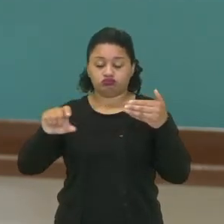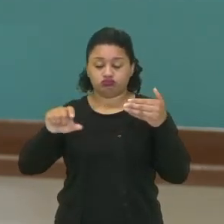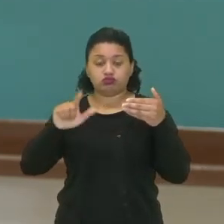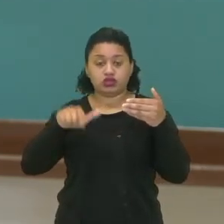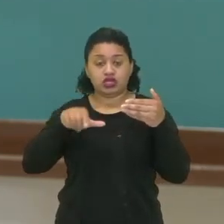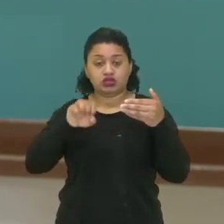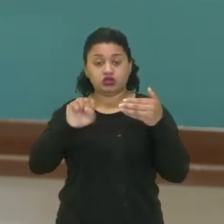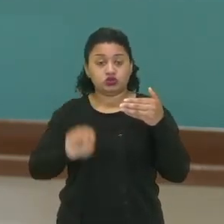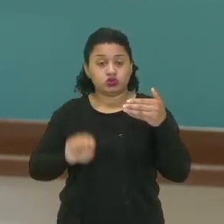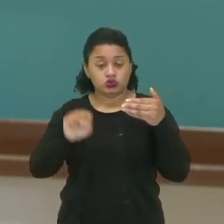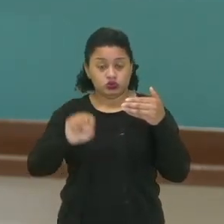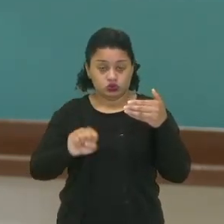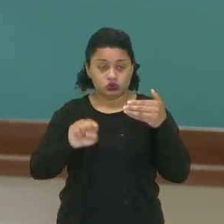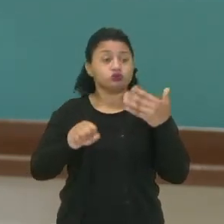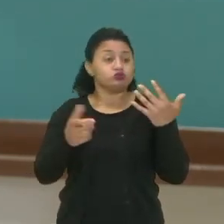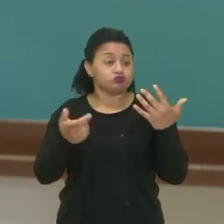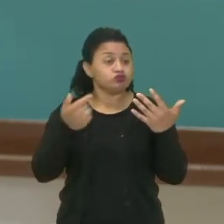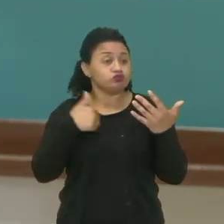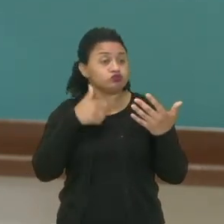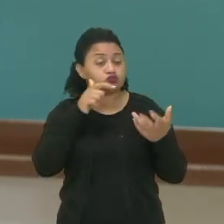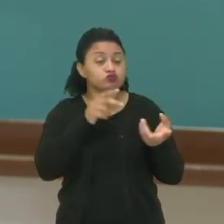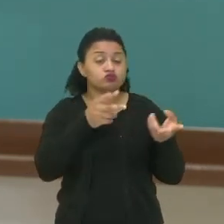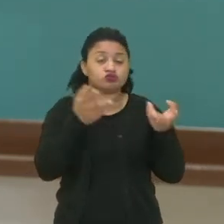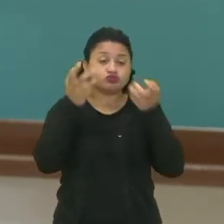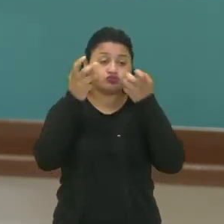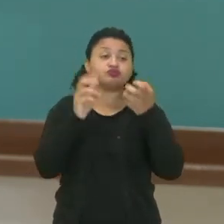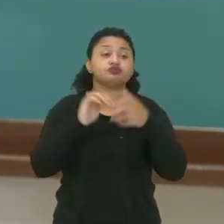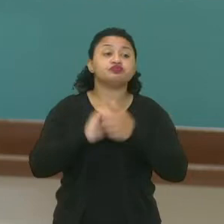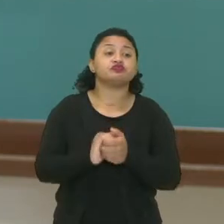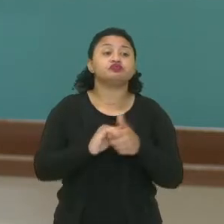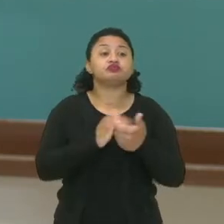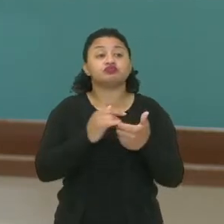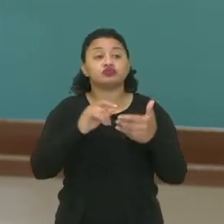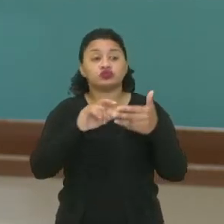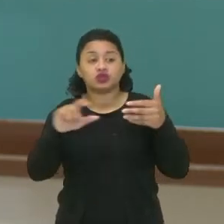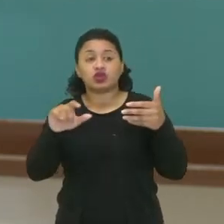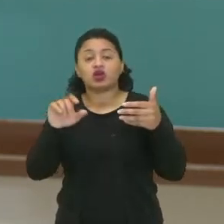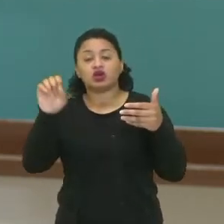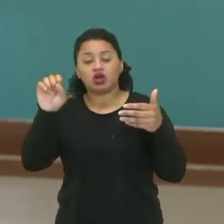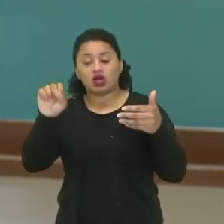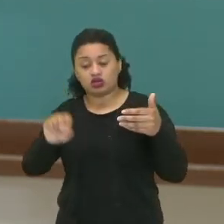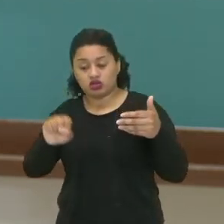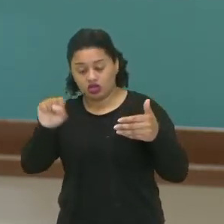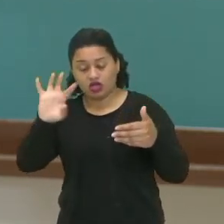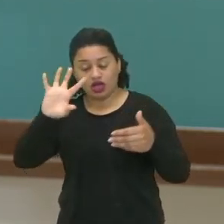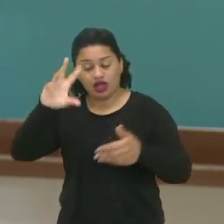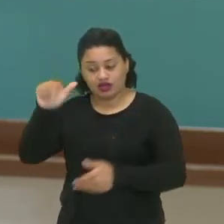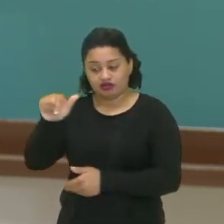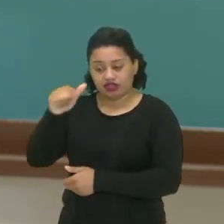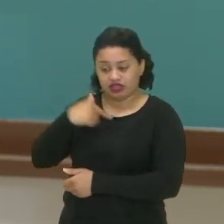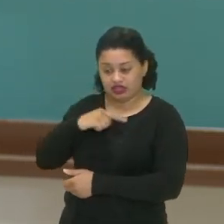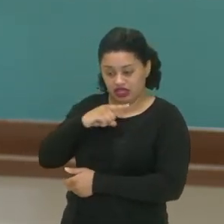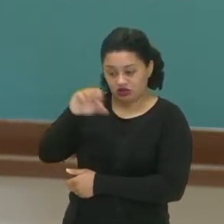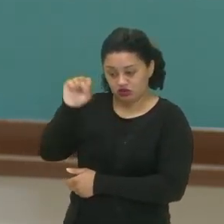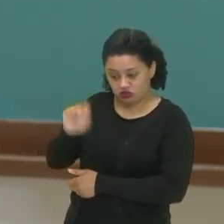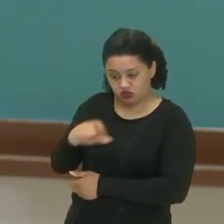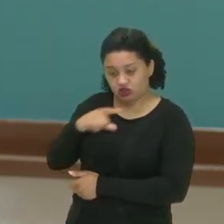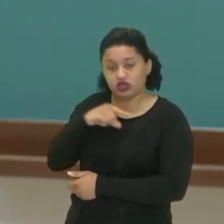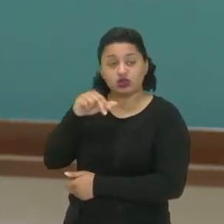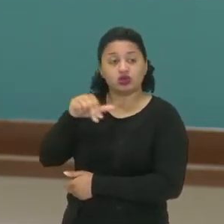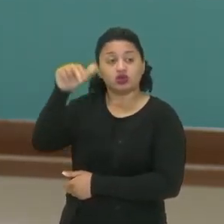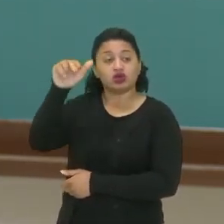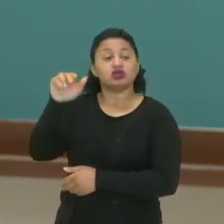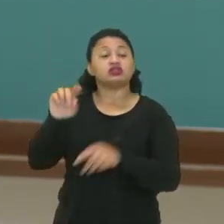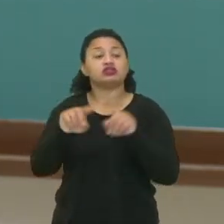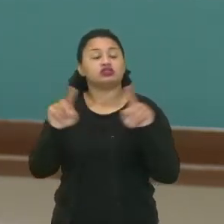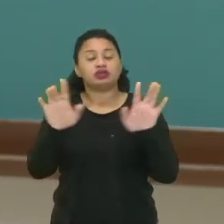parte, entre aspas, de baixo é o hemisfério sul. Então, essa parte da África está no hemisfério sul, essa está no hemisfério norte, ok? Agora